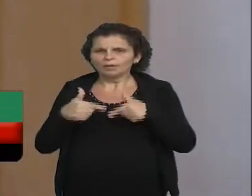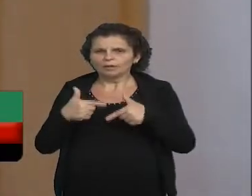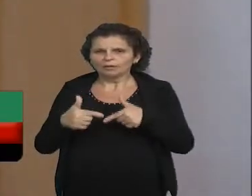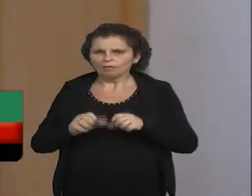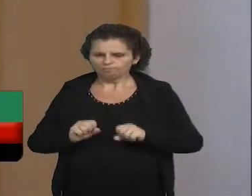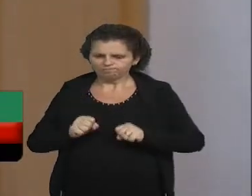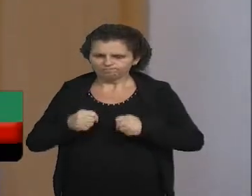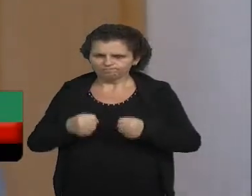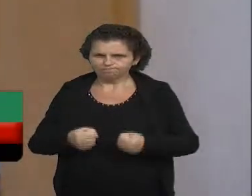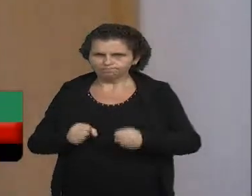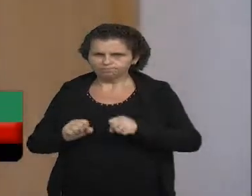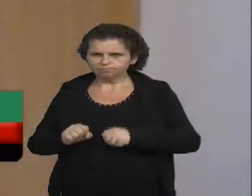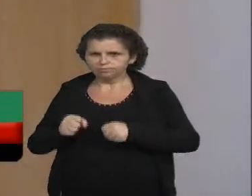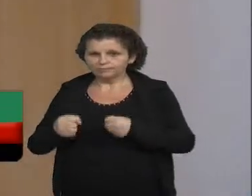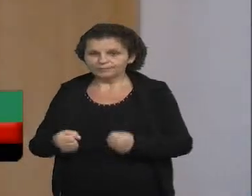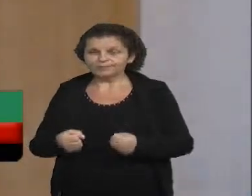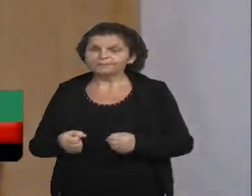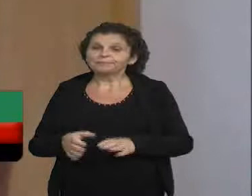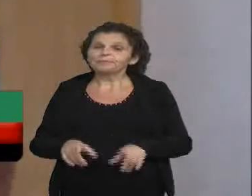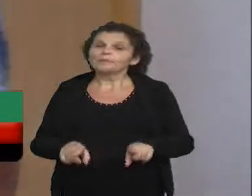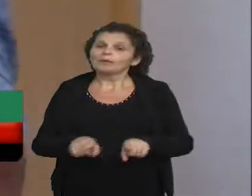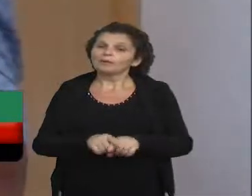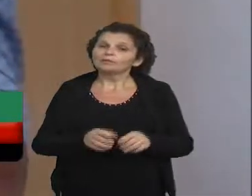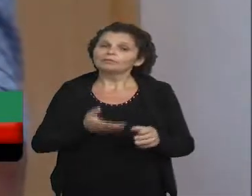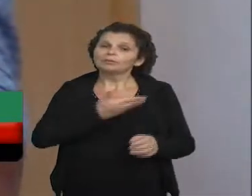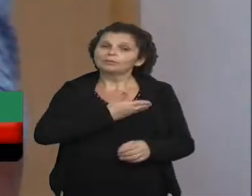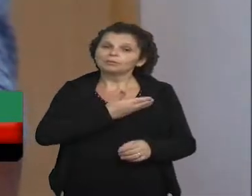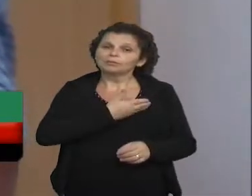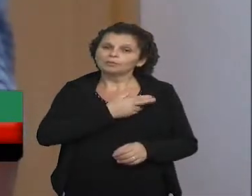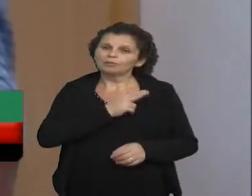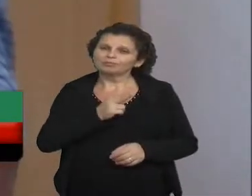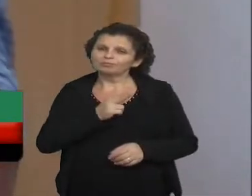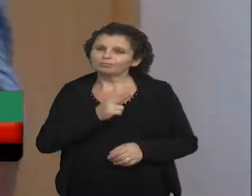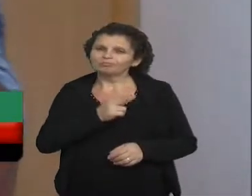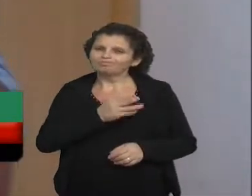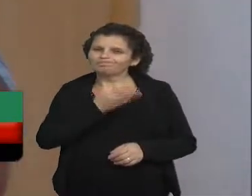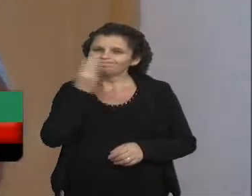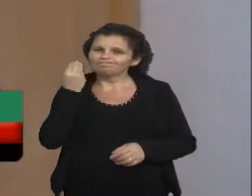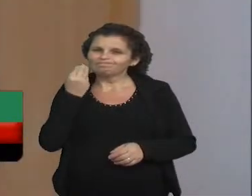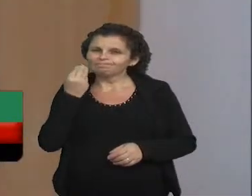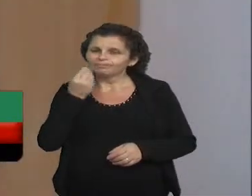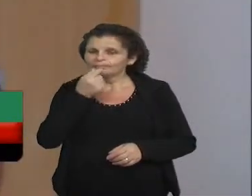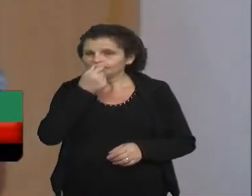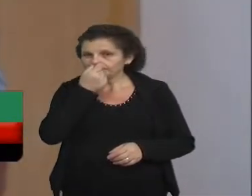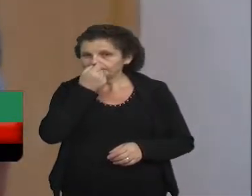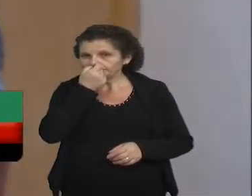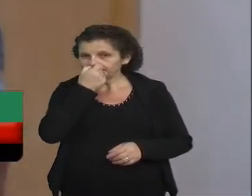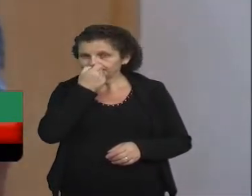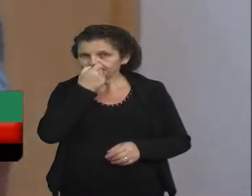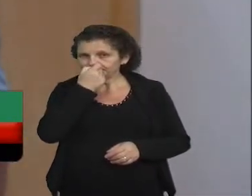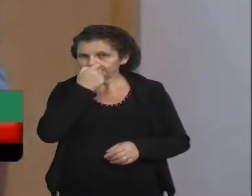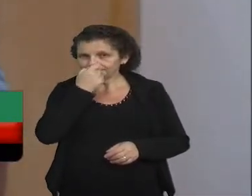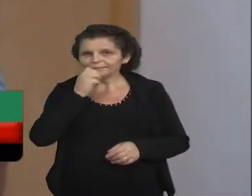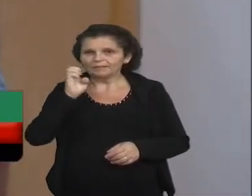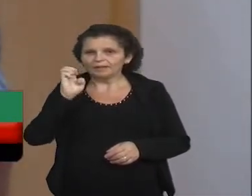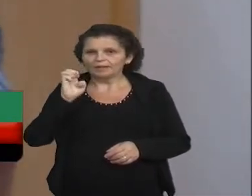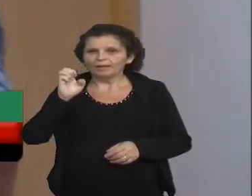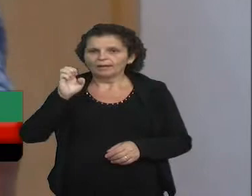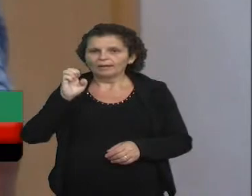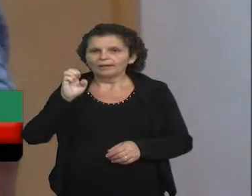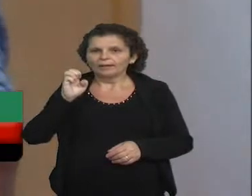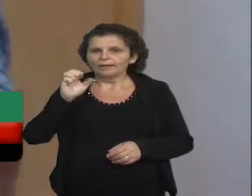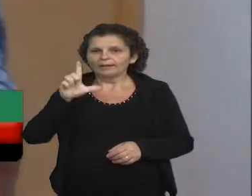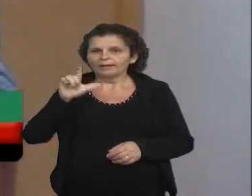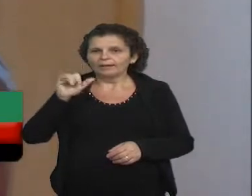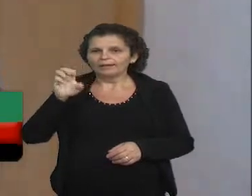mede esforço, não, seu Vilela? E ao seu companheiro do lado aí, que eu não sei o nome. Emerson. Hermes.